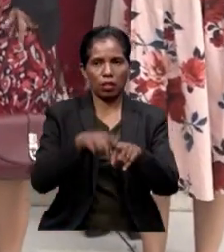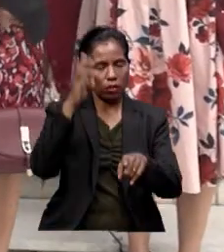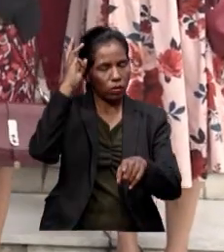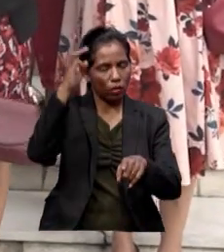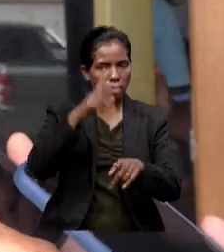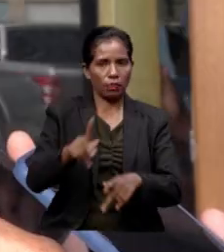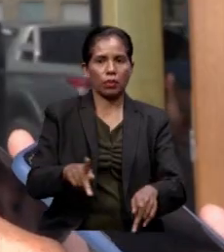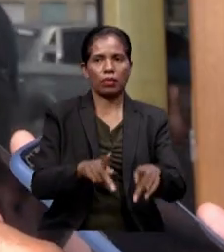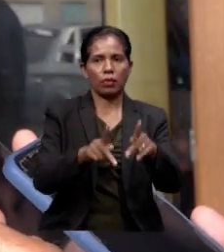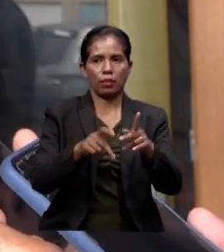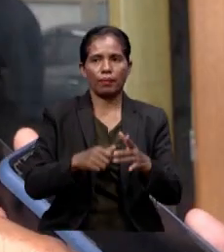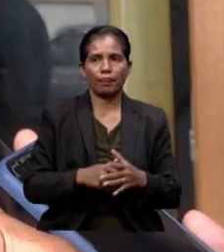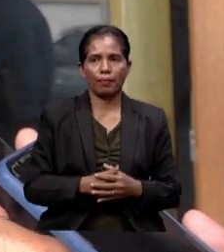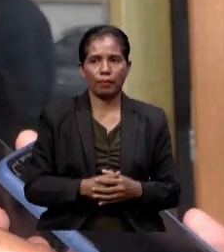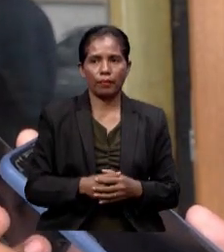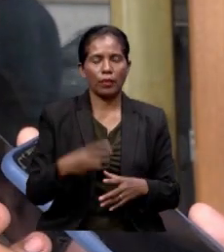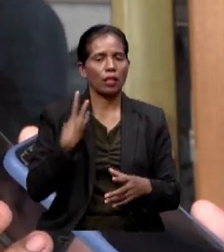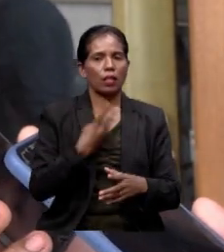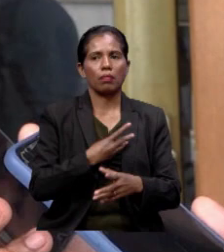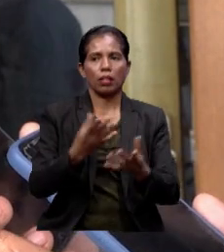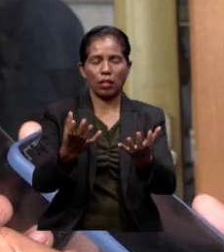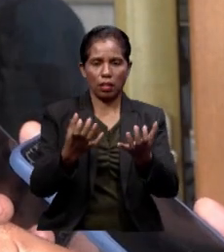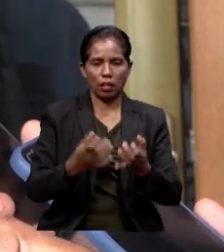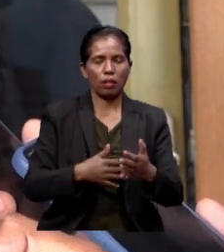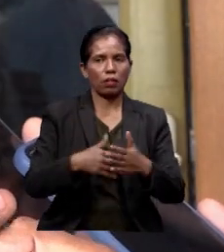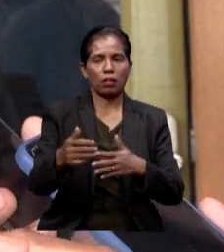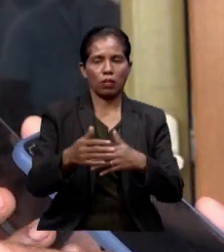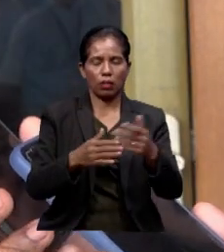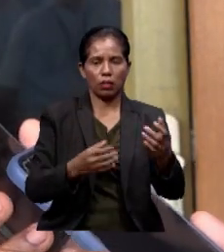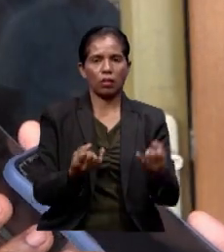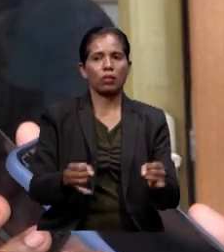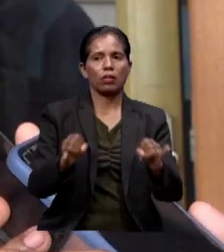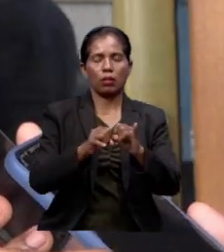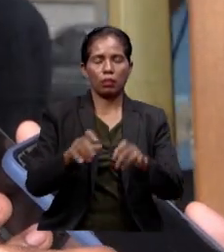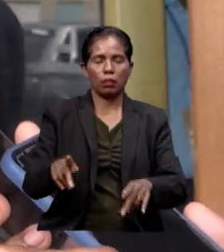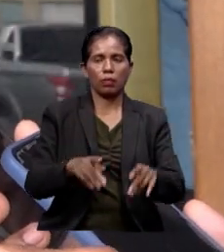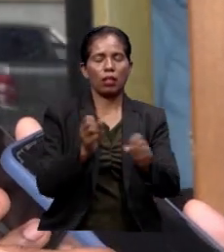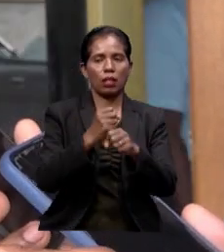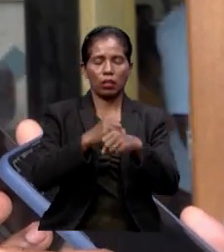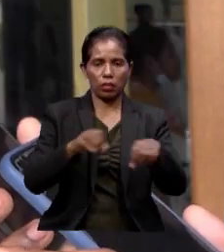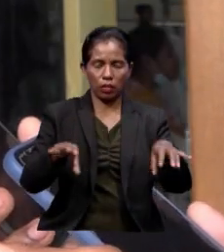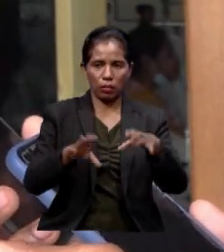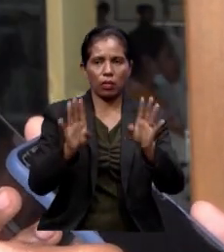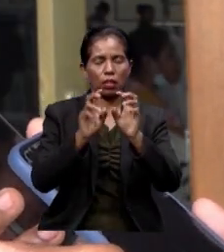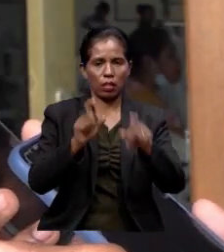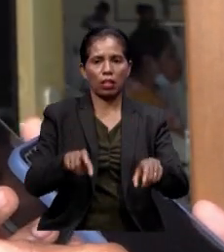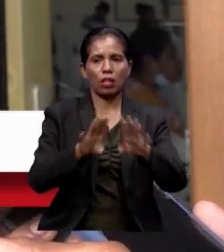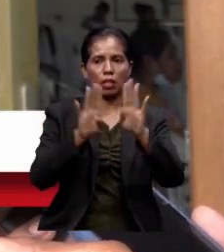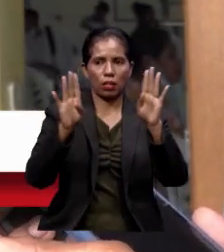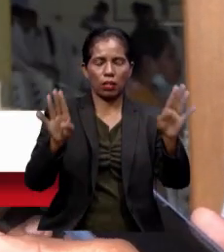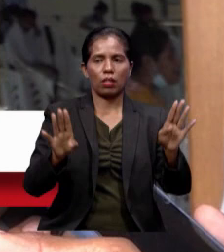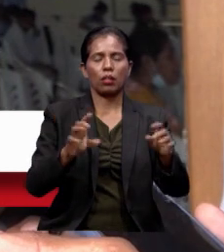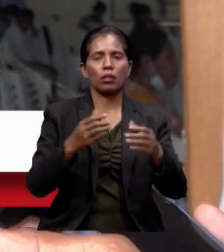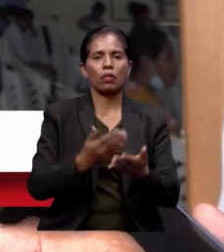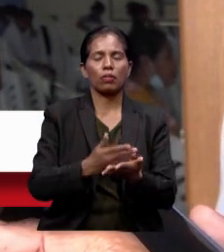a público. A minha cara, qualquer instituição pública nebe que halo serviço para o público, nem tem na cloque, e nem tem disponível o